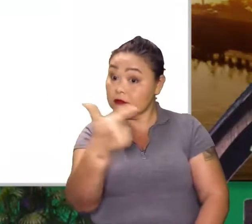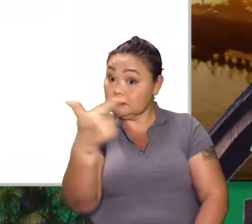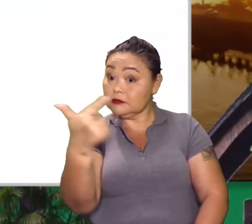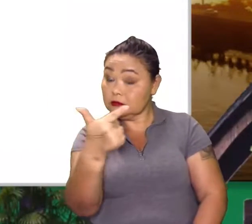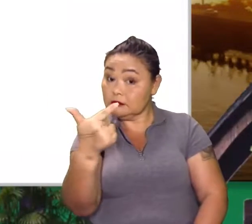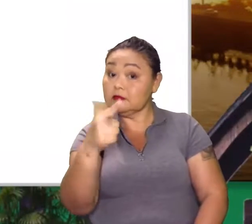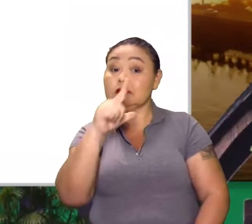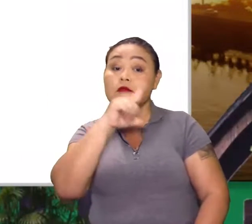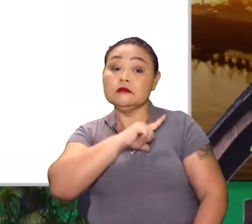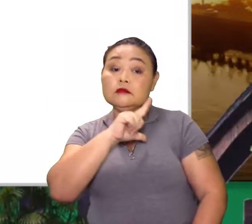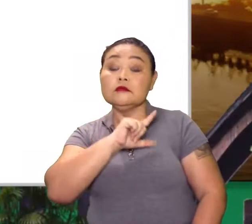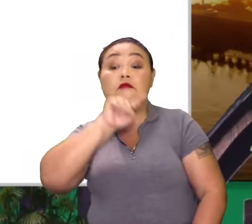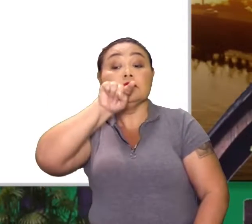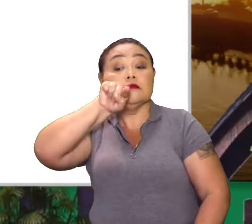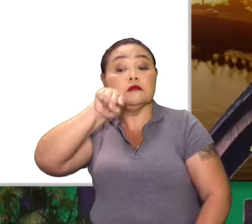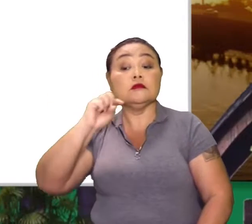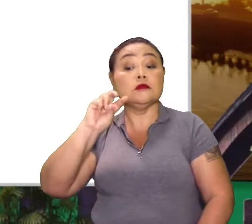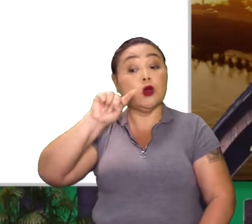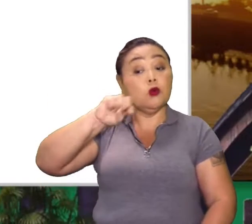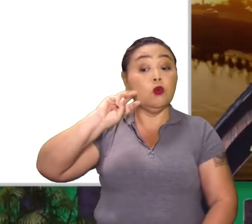2022, nós vamos ter